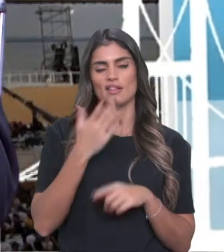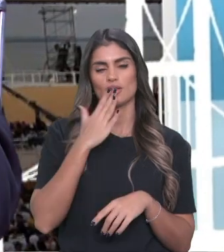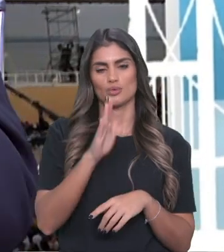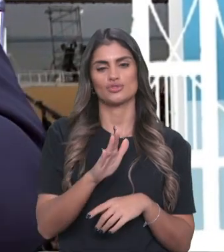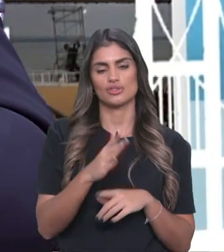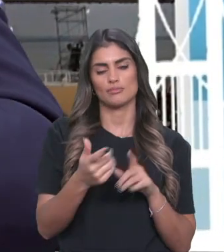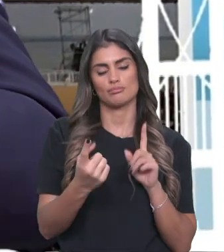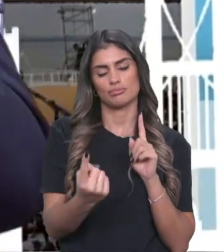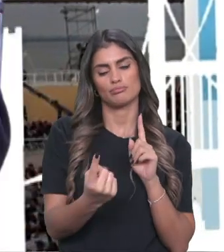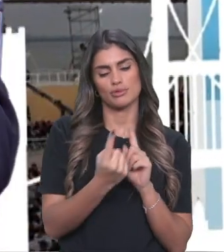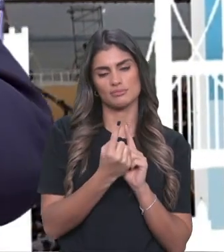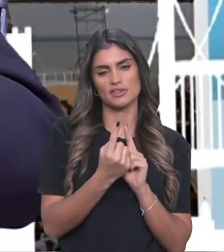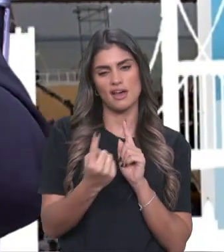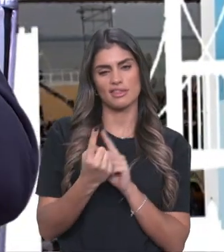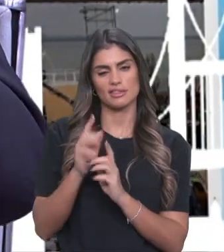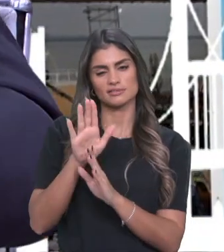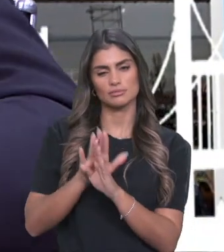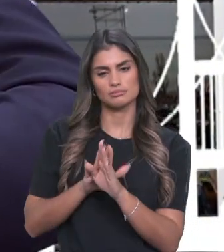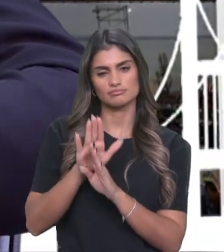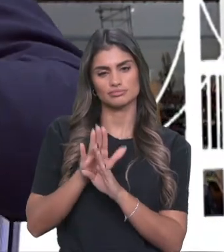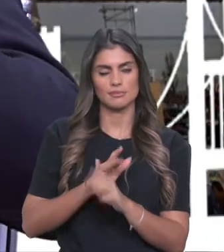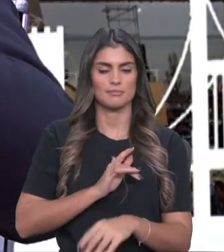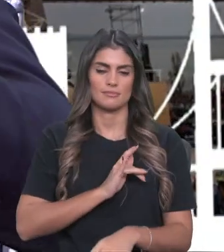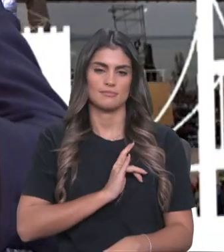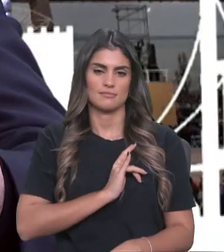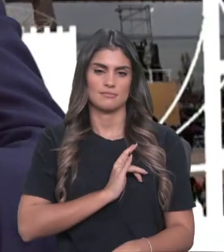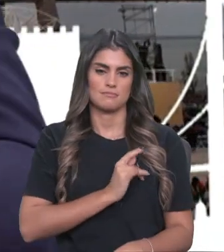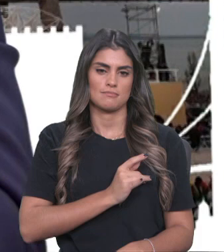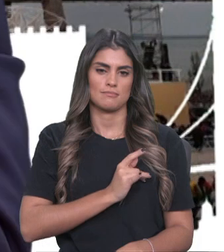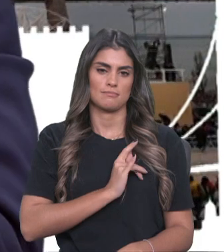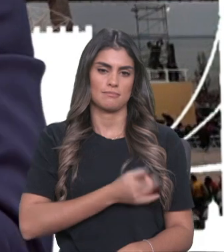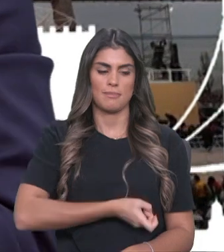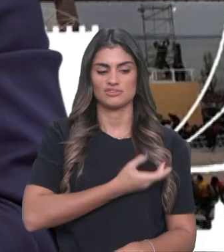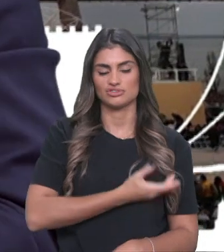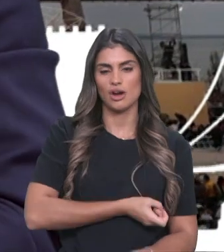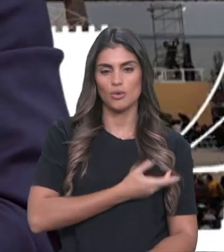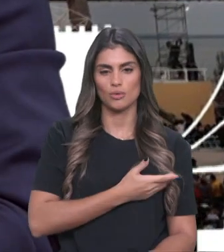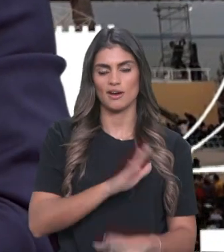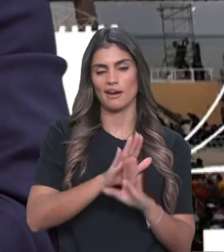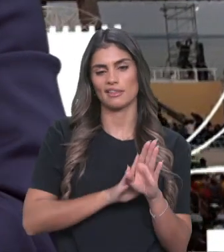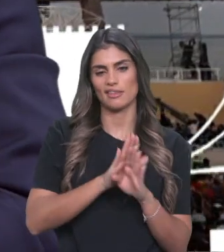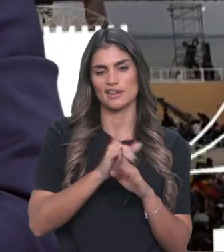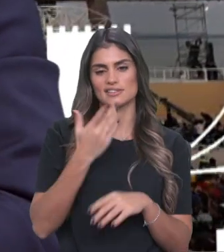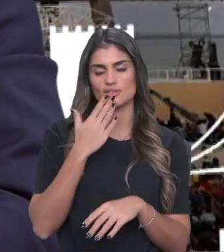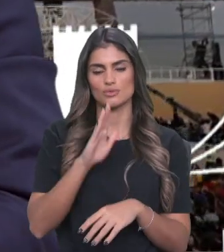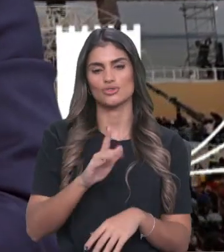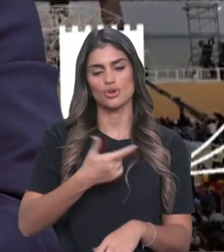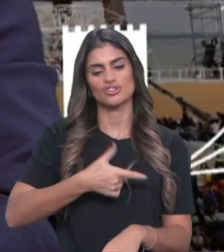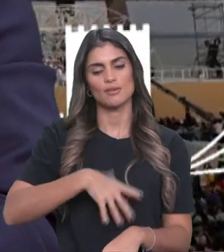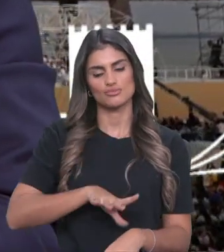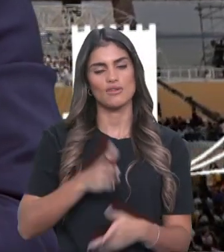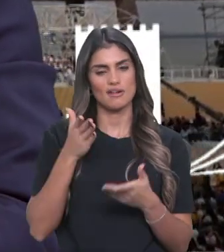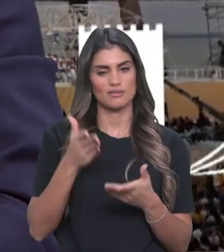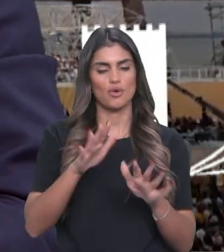de proximidade, de ternura, de compaixão, de caridade. E esses gestos também queremos que estejam presentes